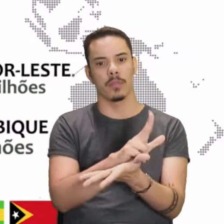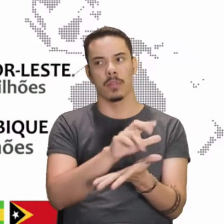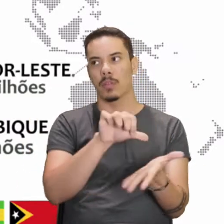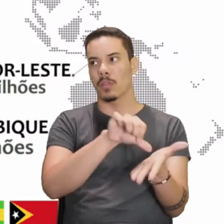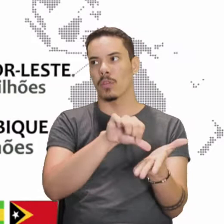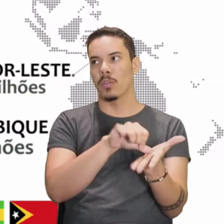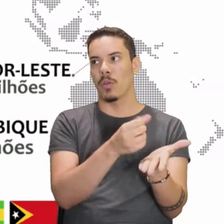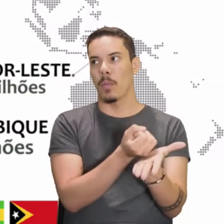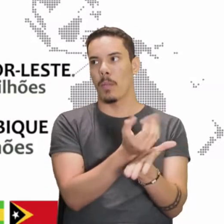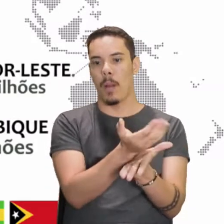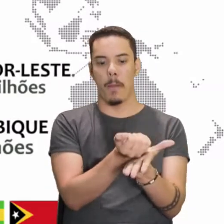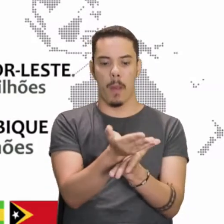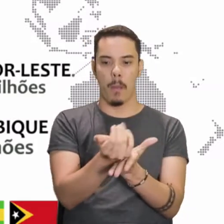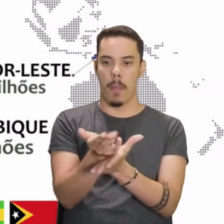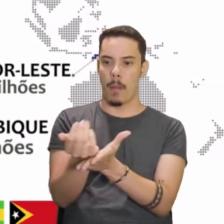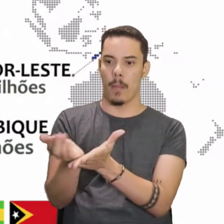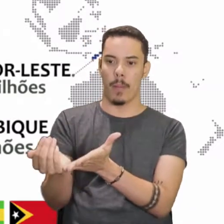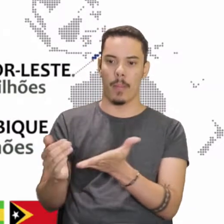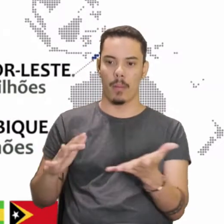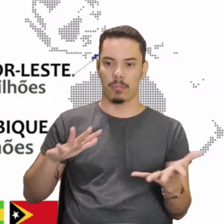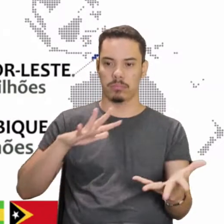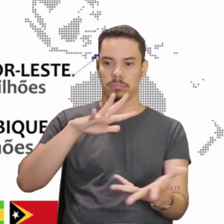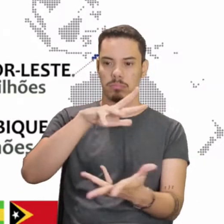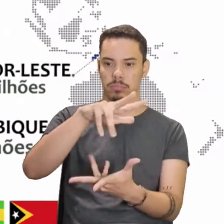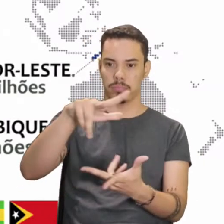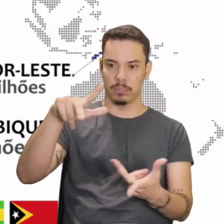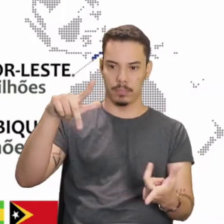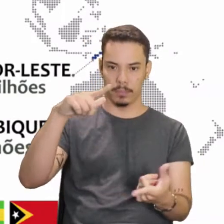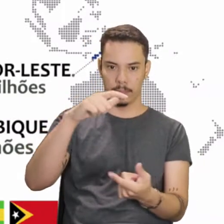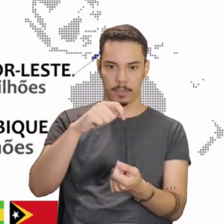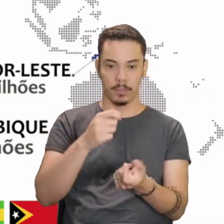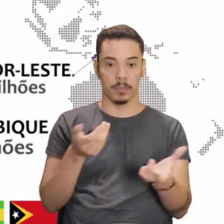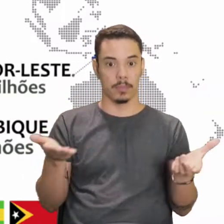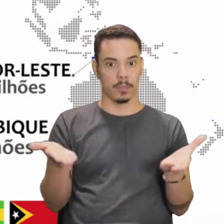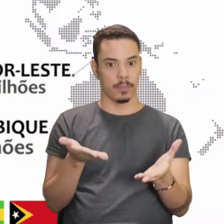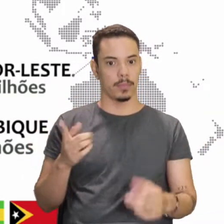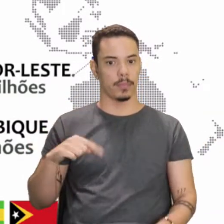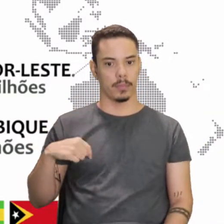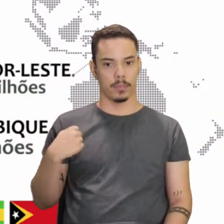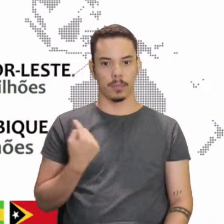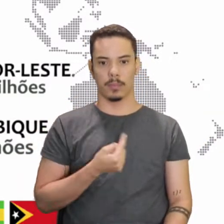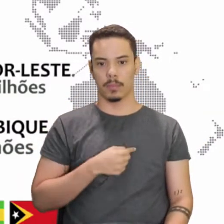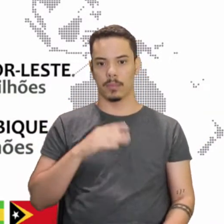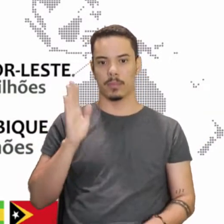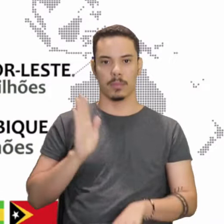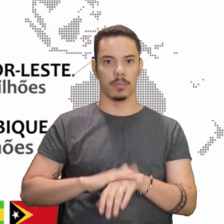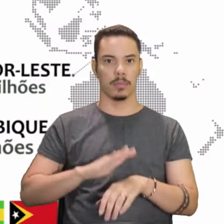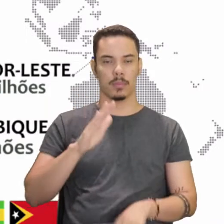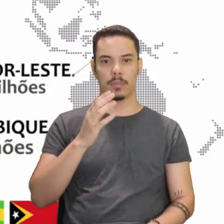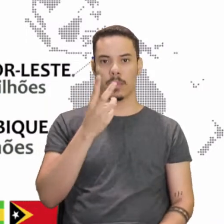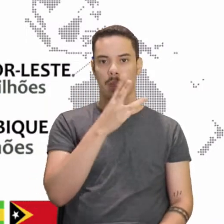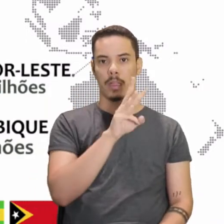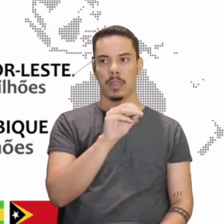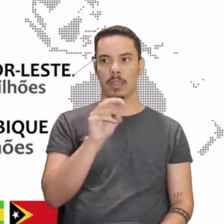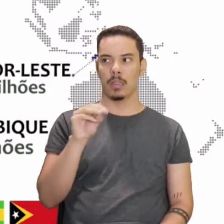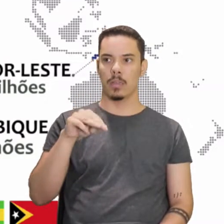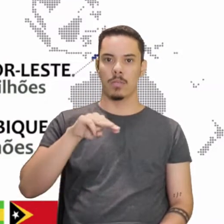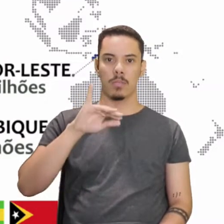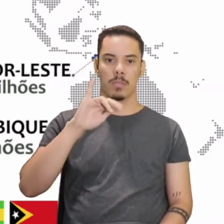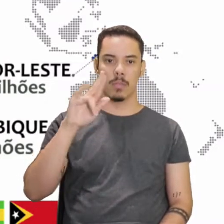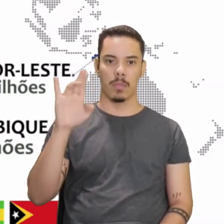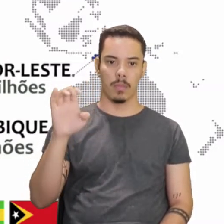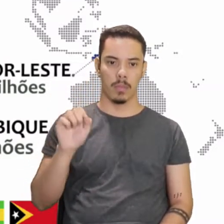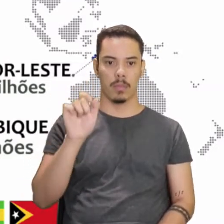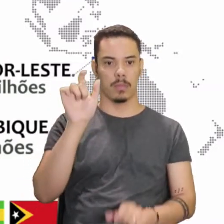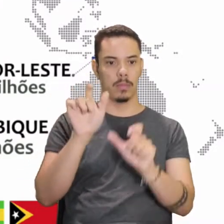colônias mundo afora, e nós somos hoje mais de 300 milhões de pessoas